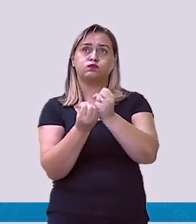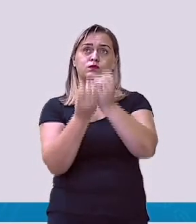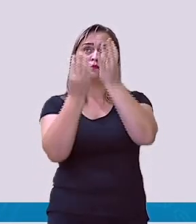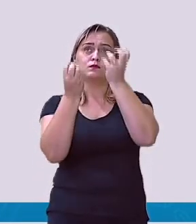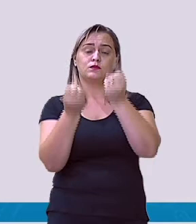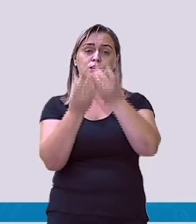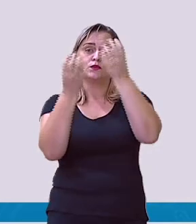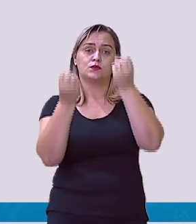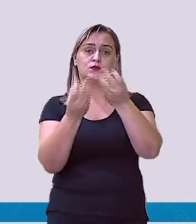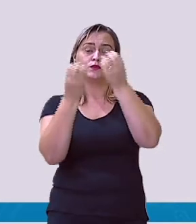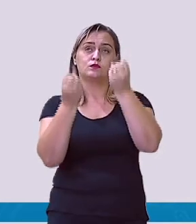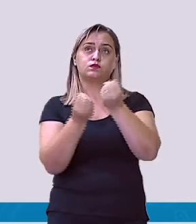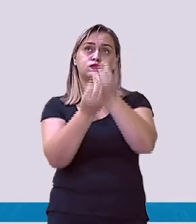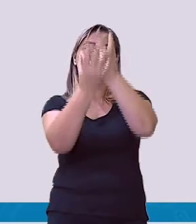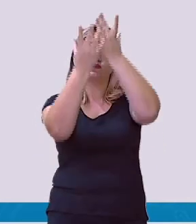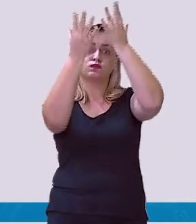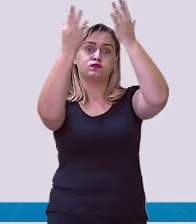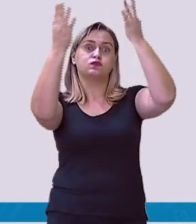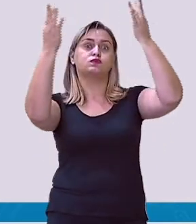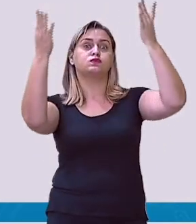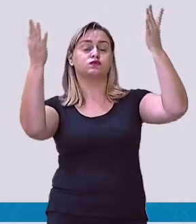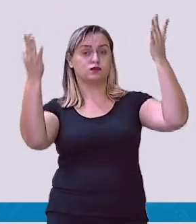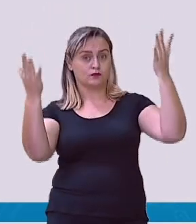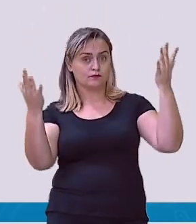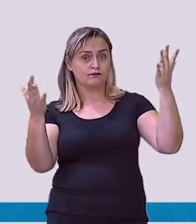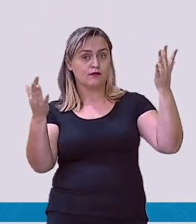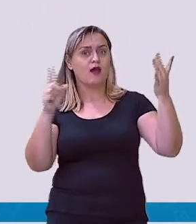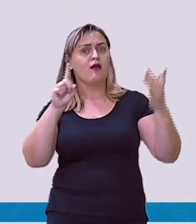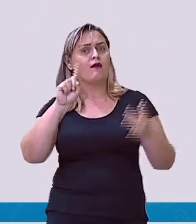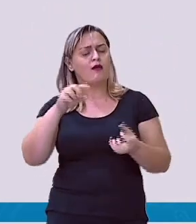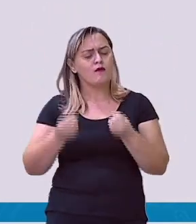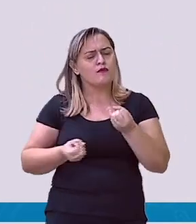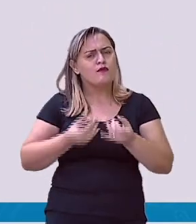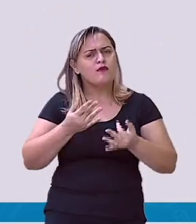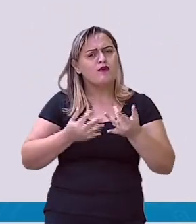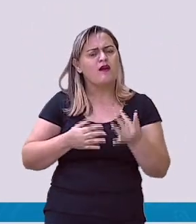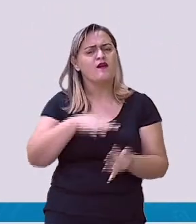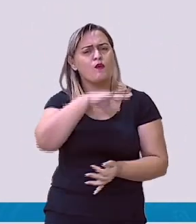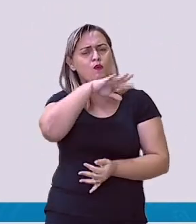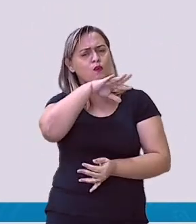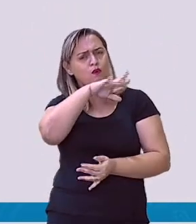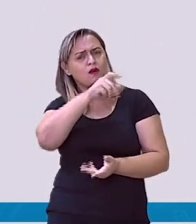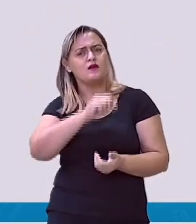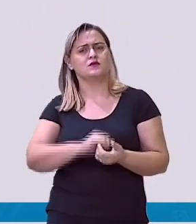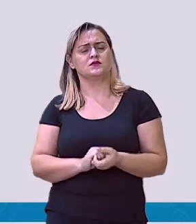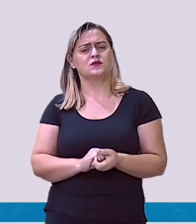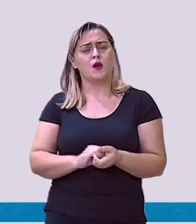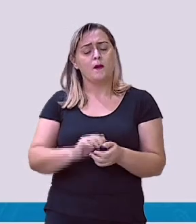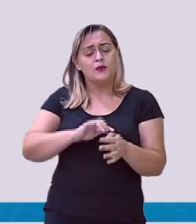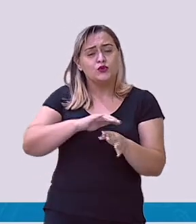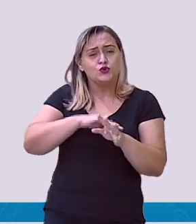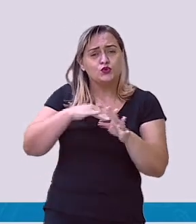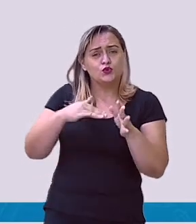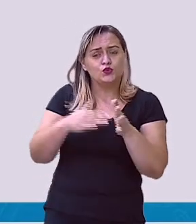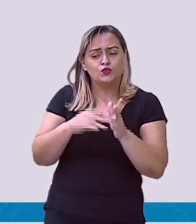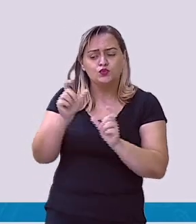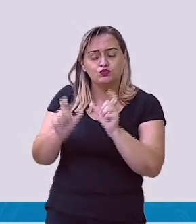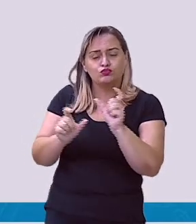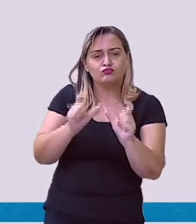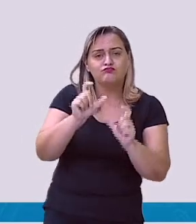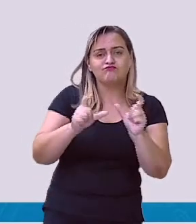são tóxicos à vida. E eu não vou dizer a vida humana, não. São tóxicos para a